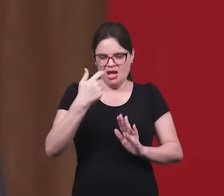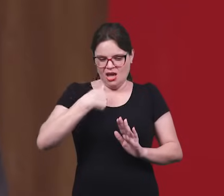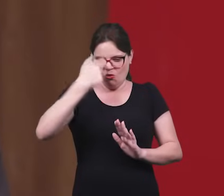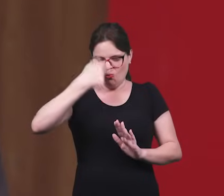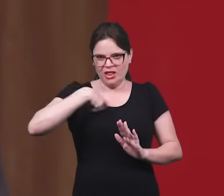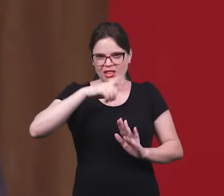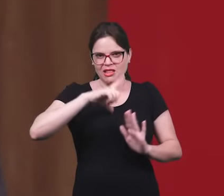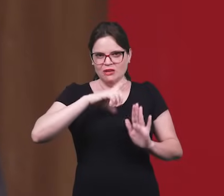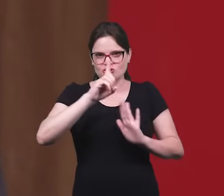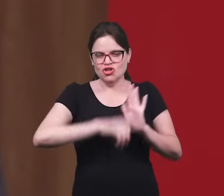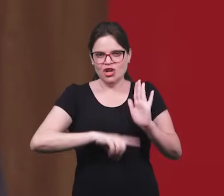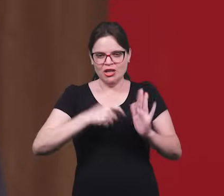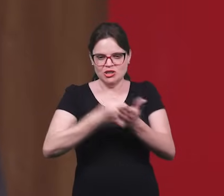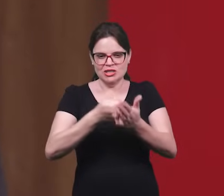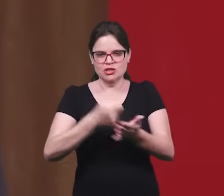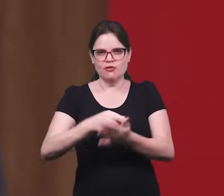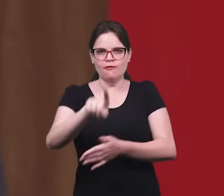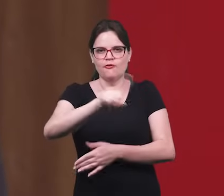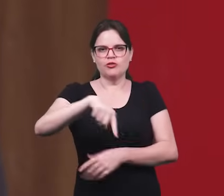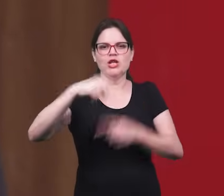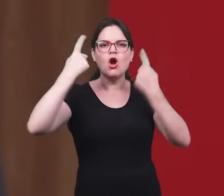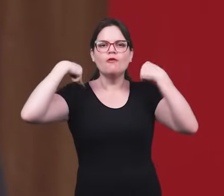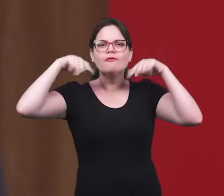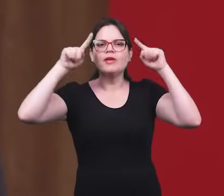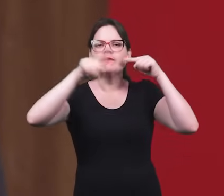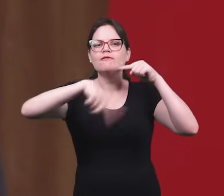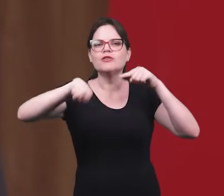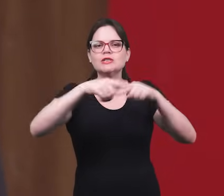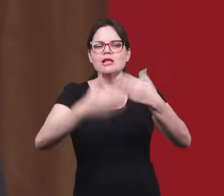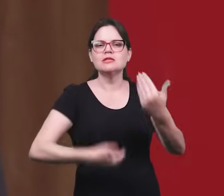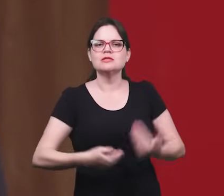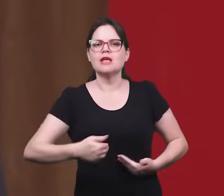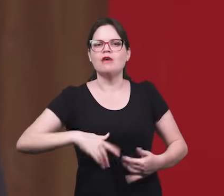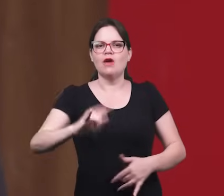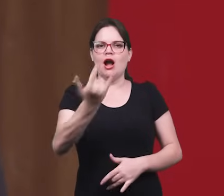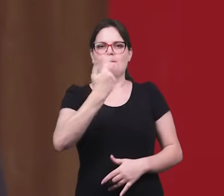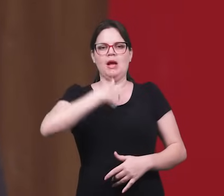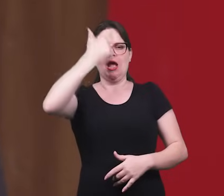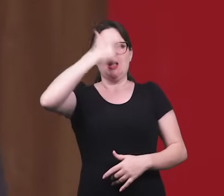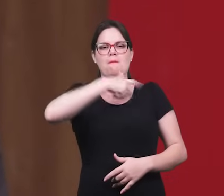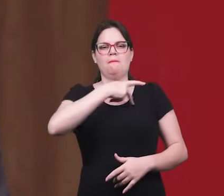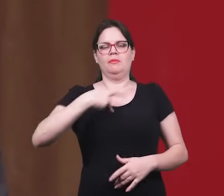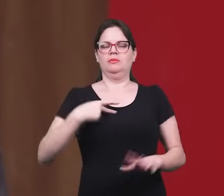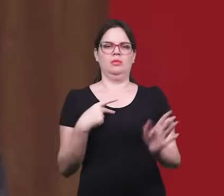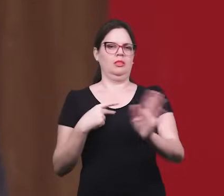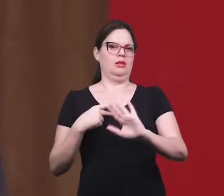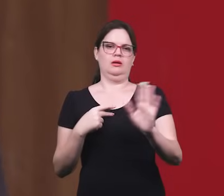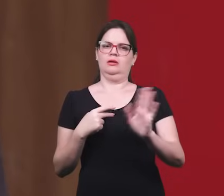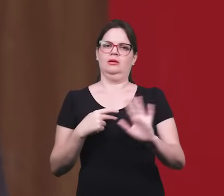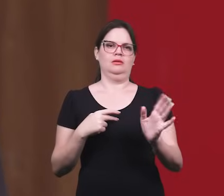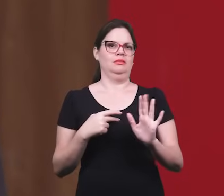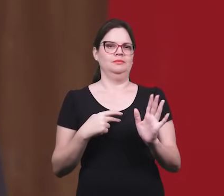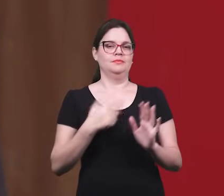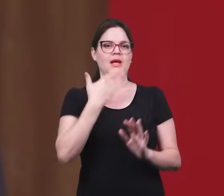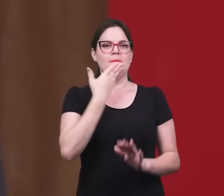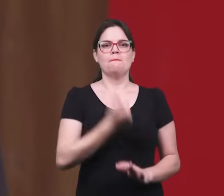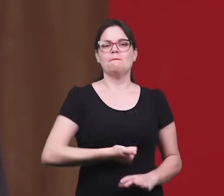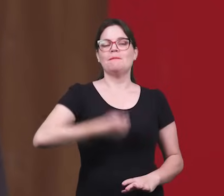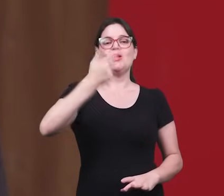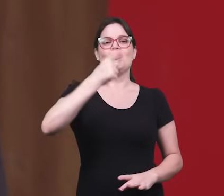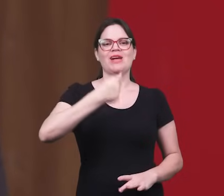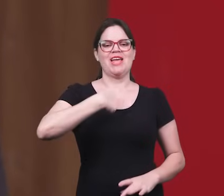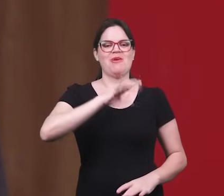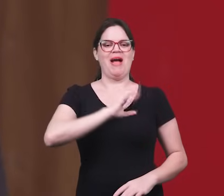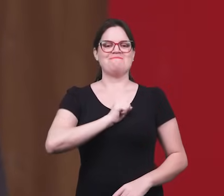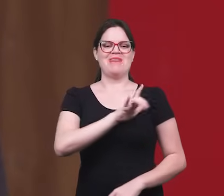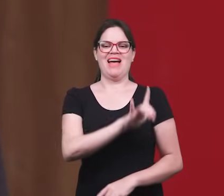venha nos amar né a palavra diz que melhor coisa é dar do que receber então é melhor até você amar né o fruto vai